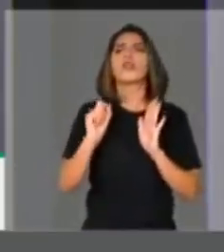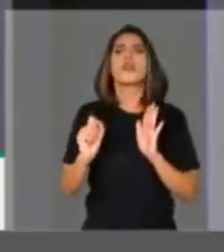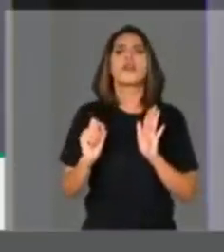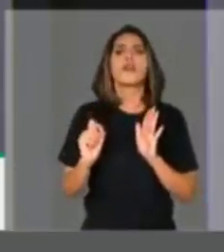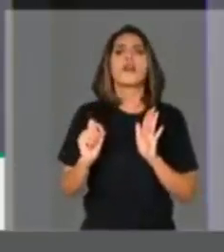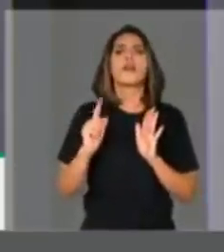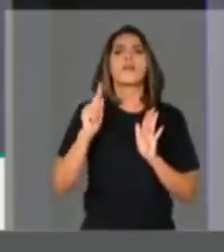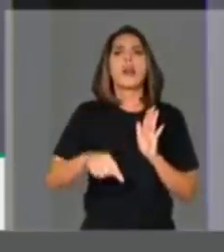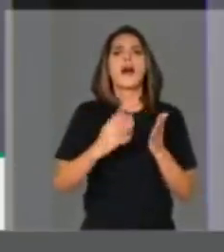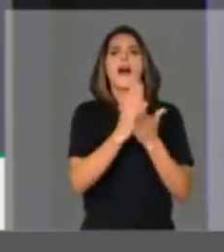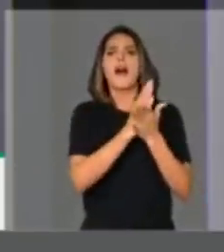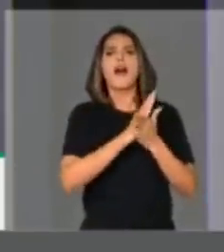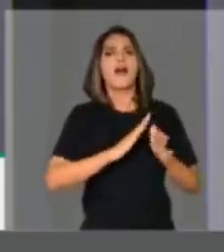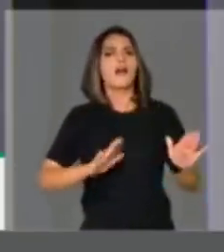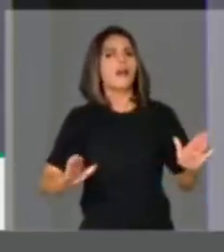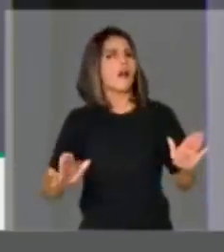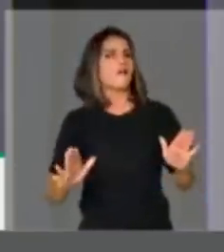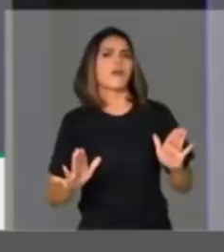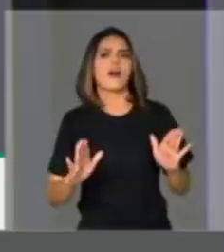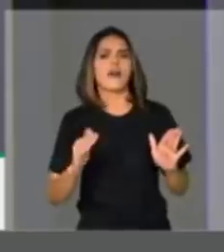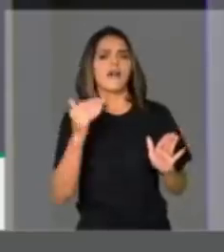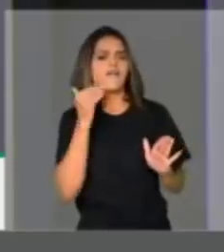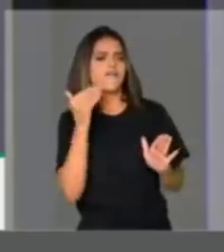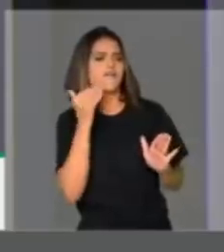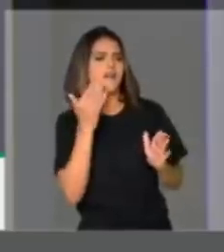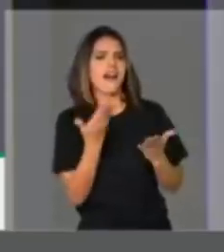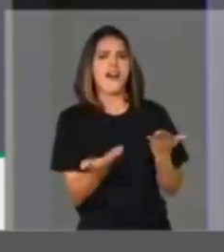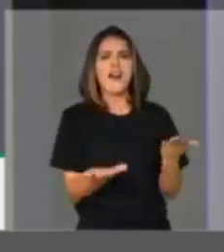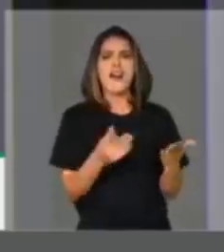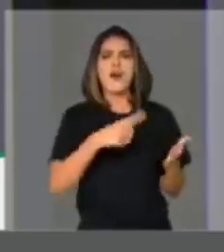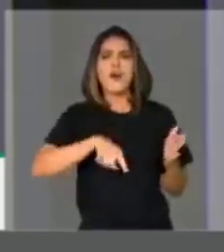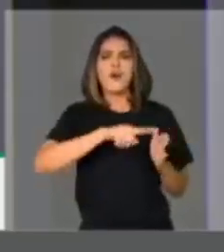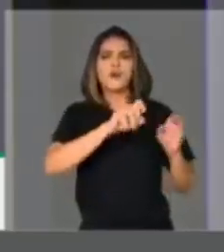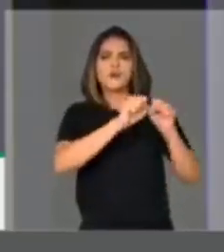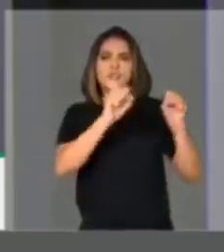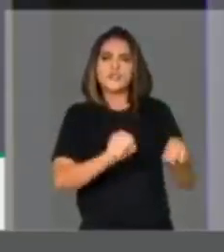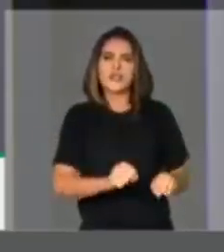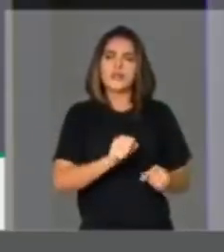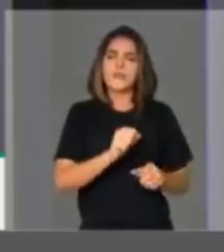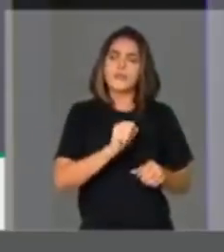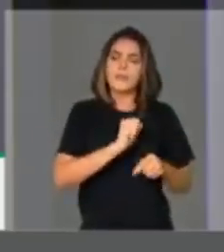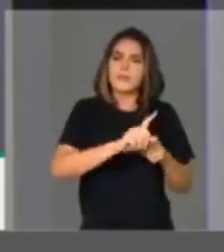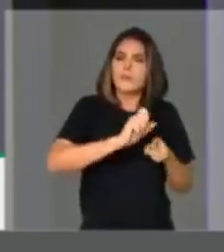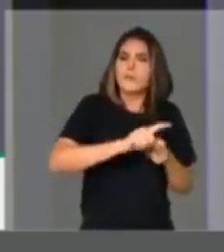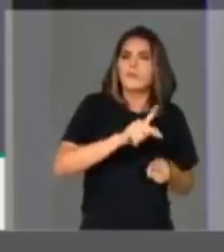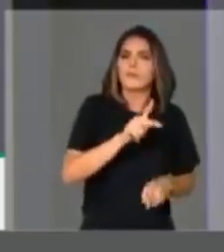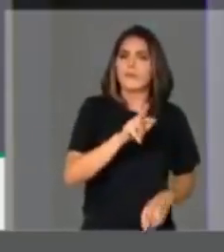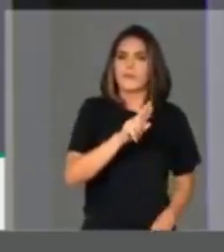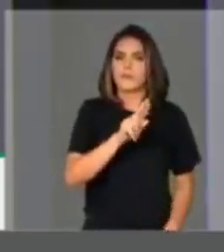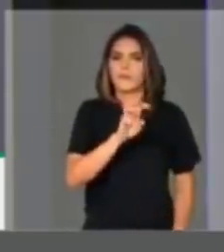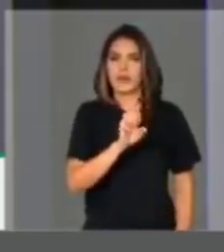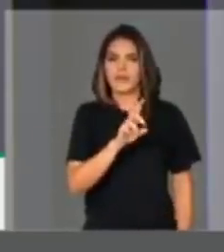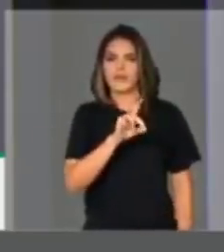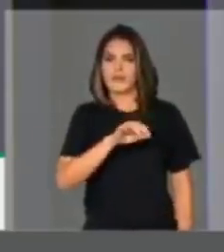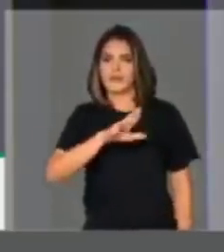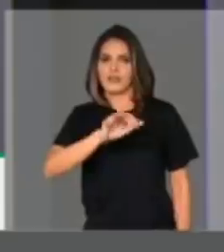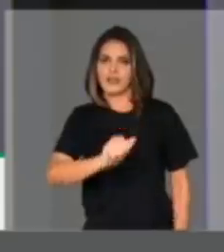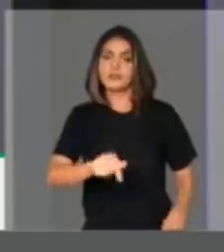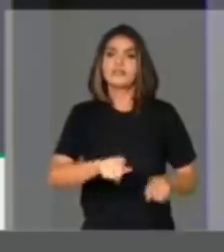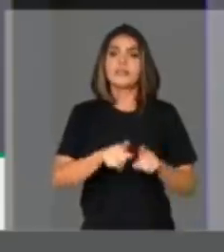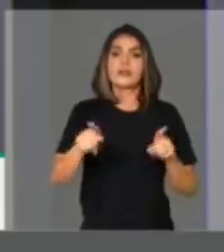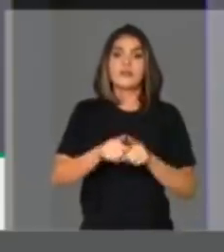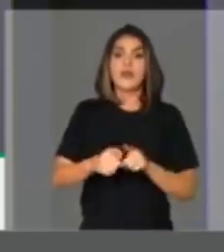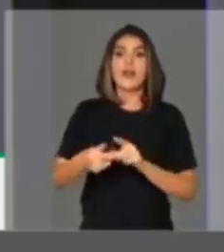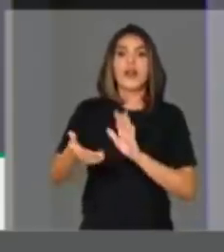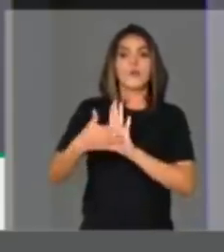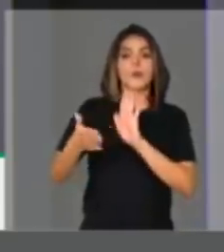basicamente destruir e desfigurar o nosso sistema previdenciário e a reforma proposta pelo ministro